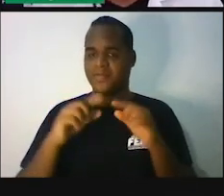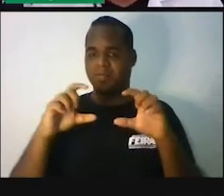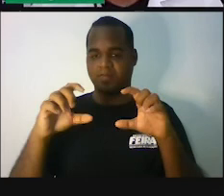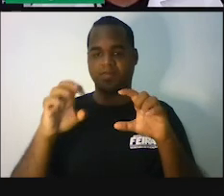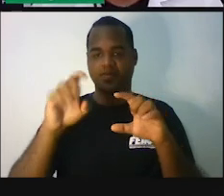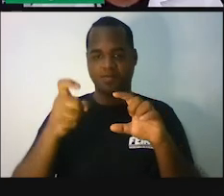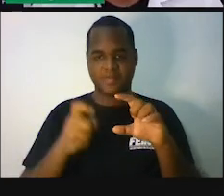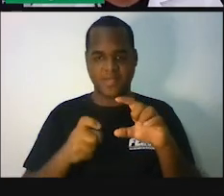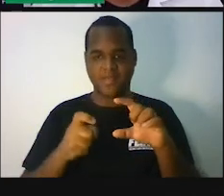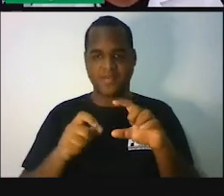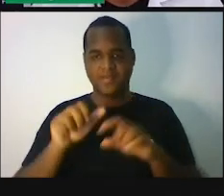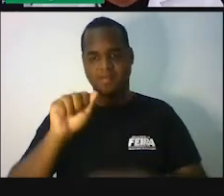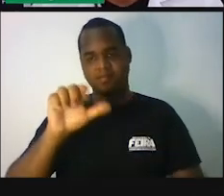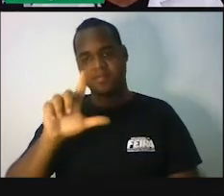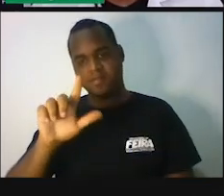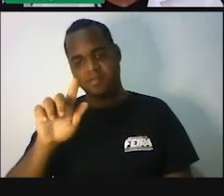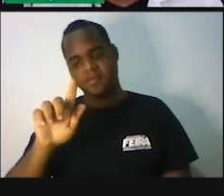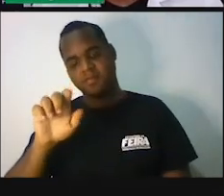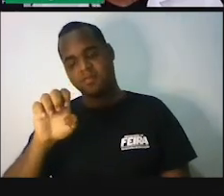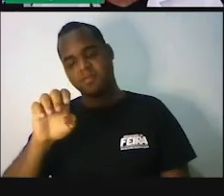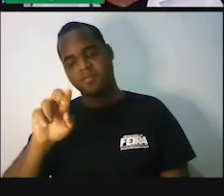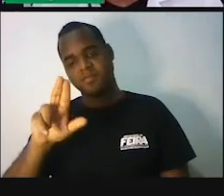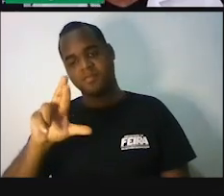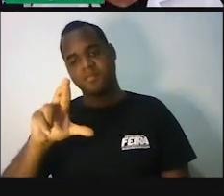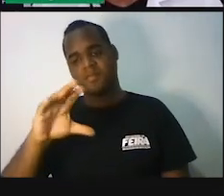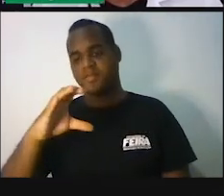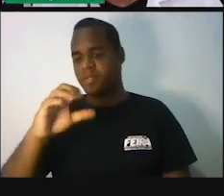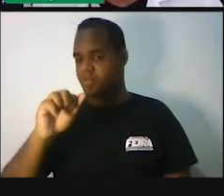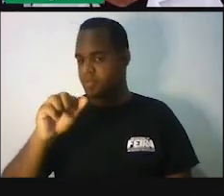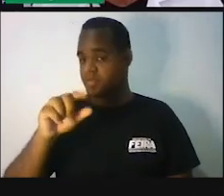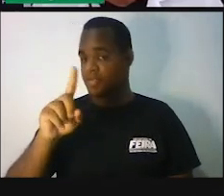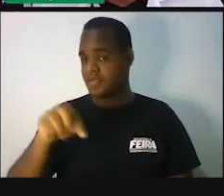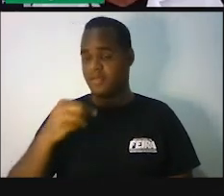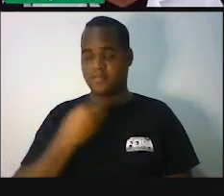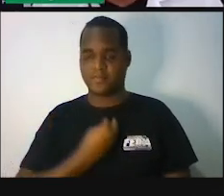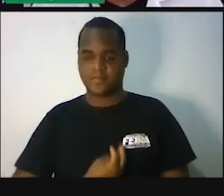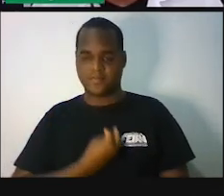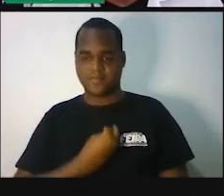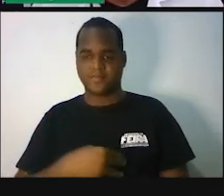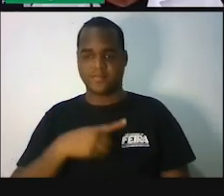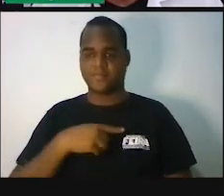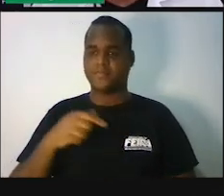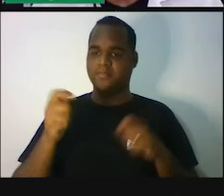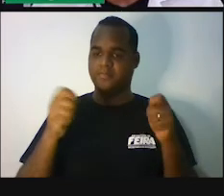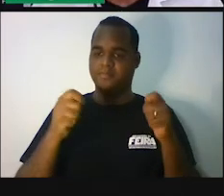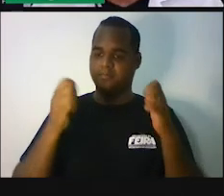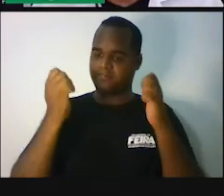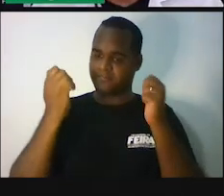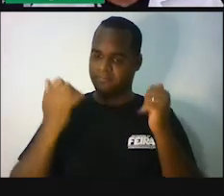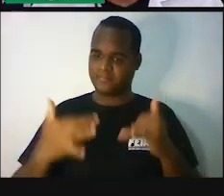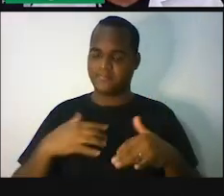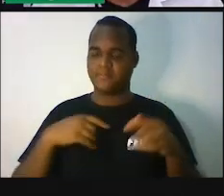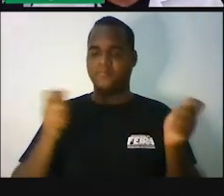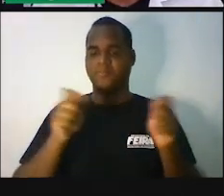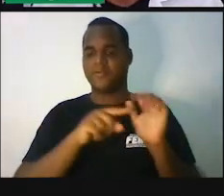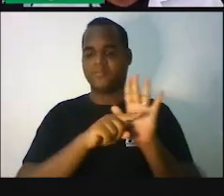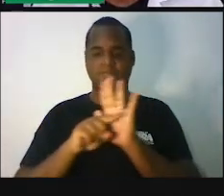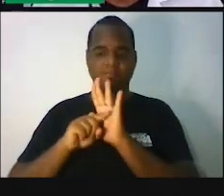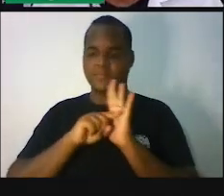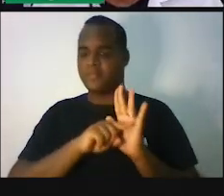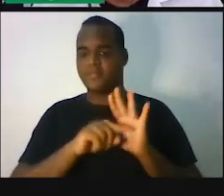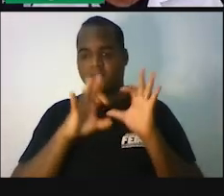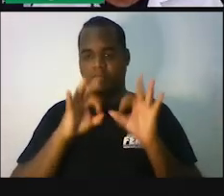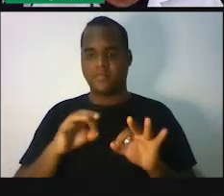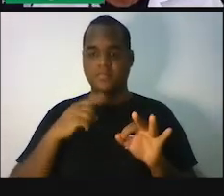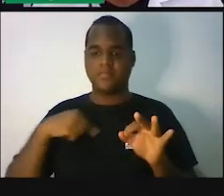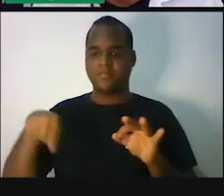expressão algébrica que, para essa situação, pode nos ajudar